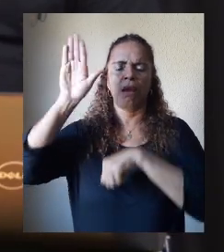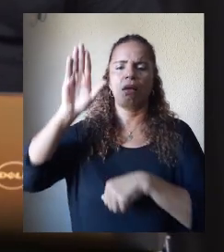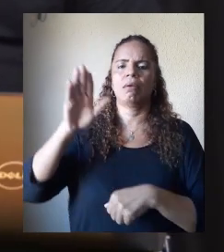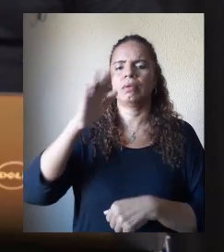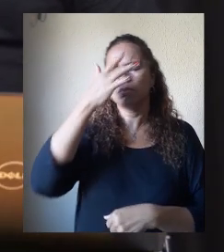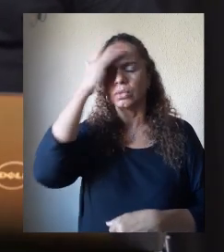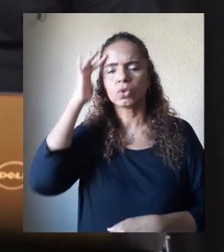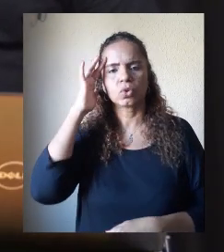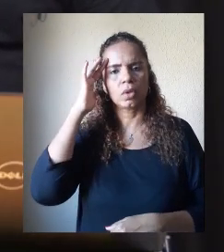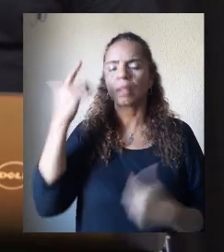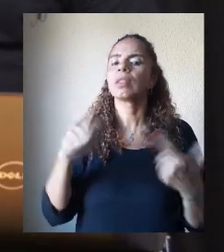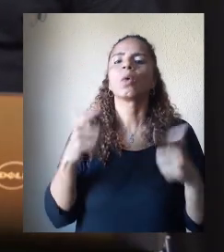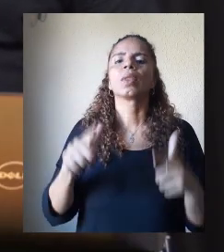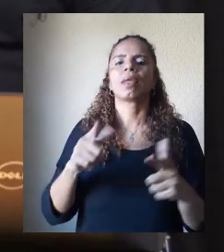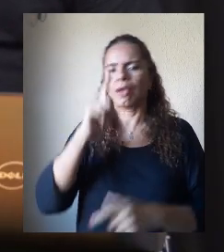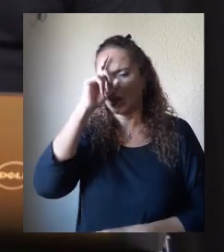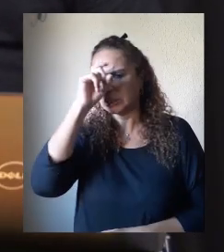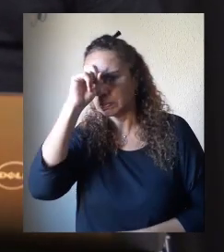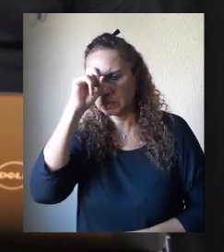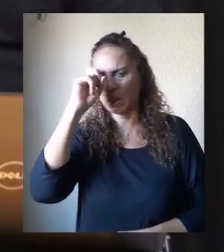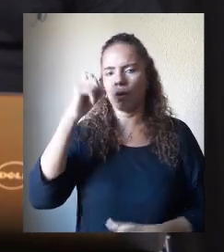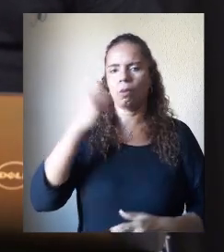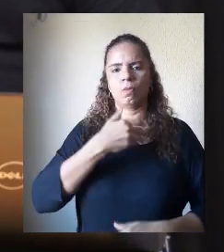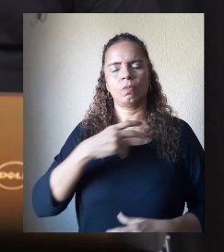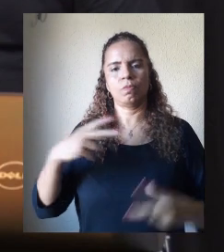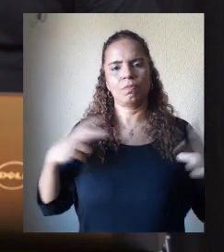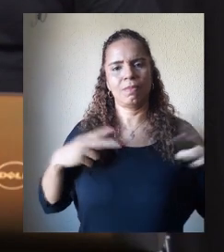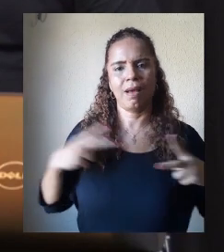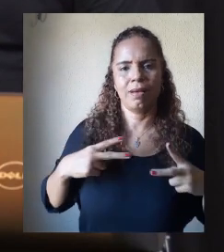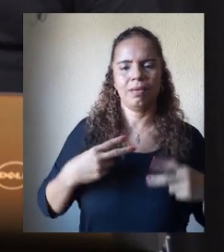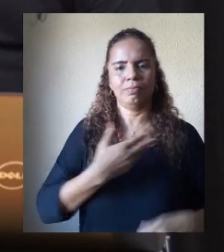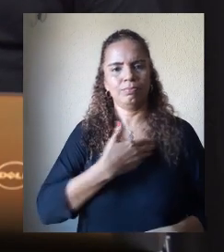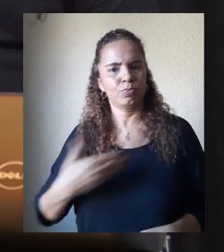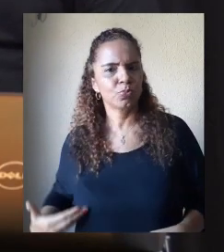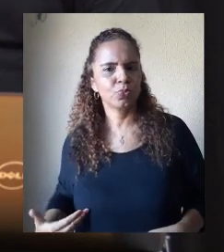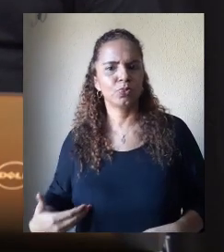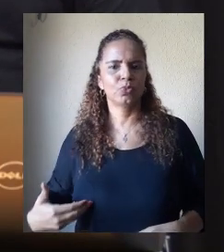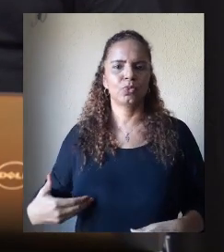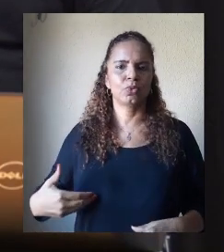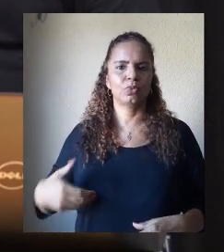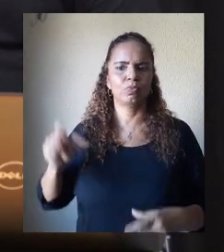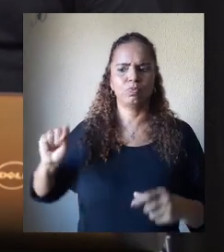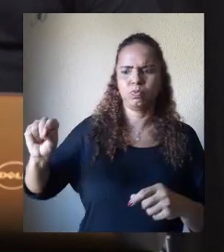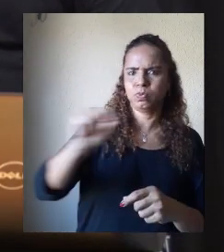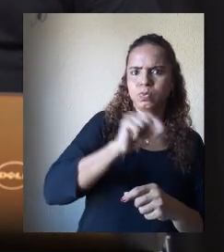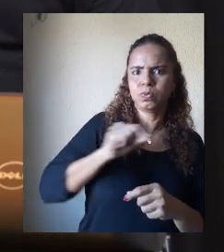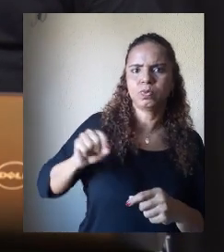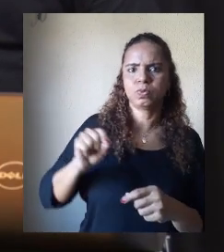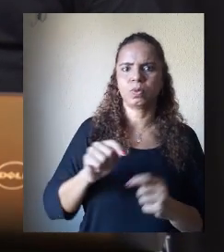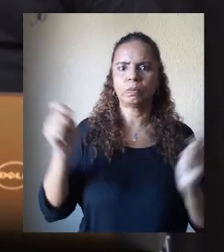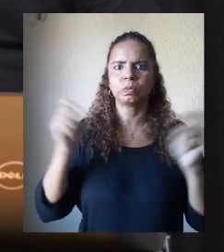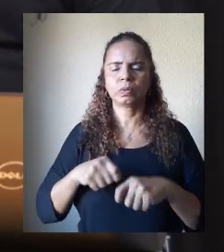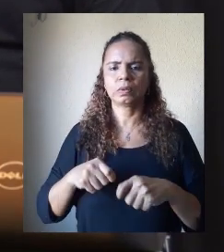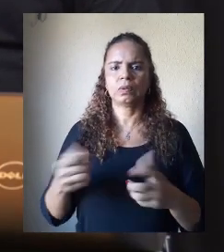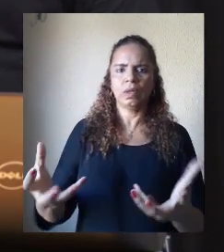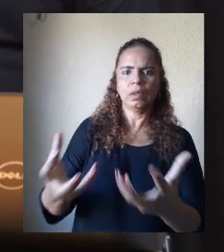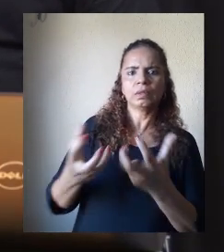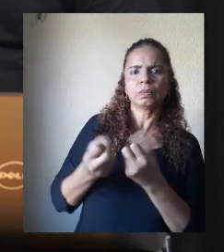saúde público ou privado, por mais rico que o país seja, que dê conta de um número tão grande de